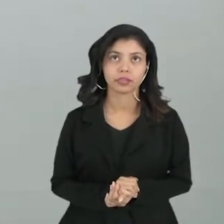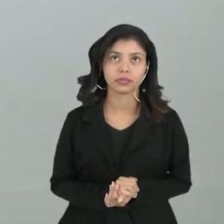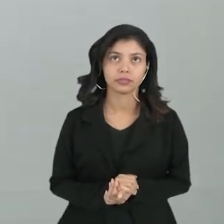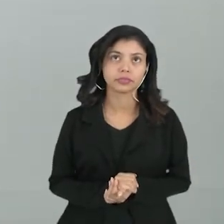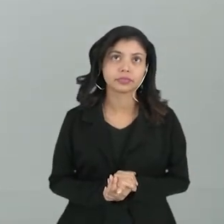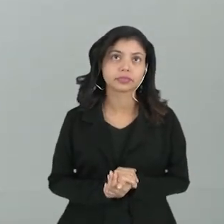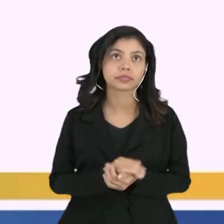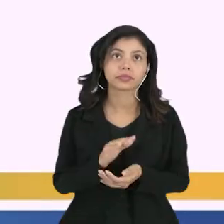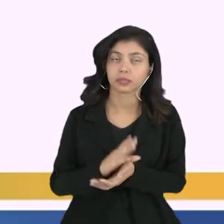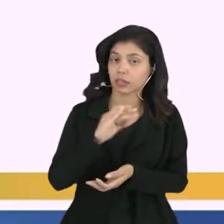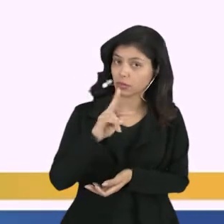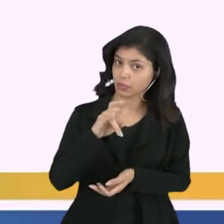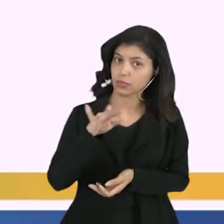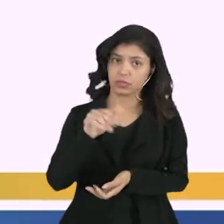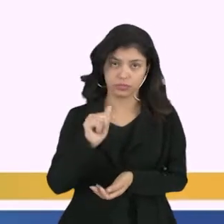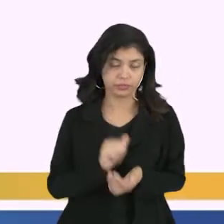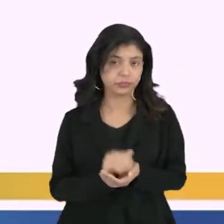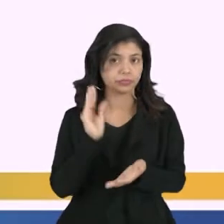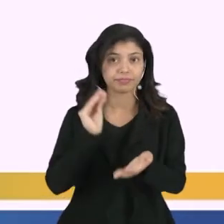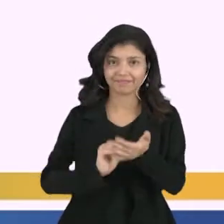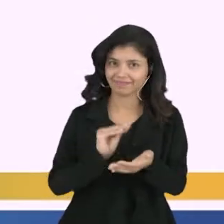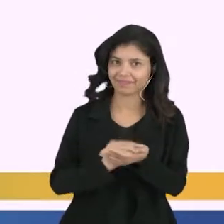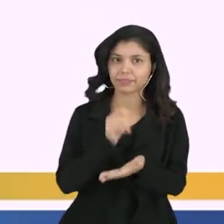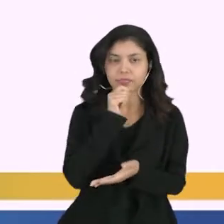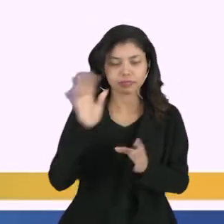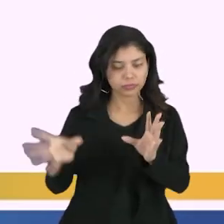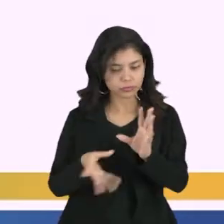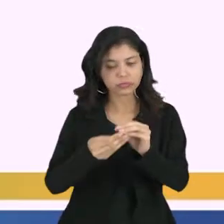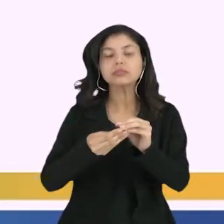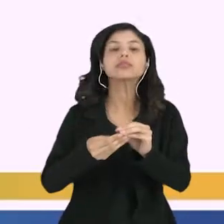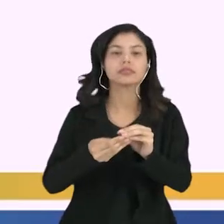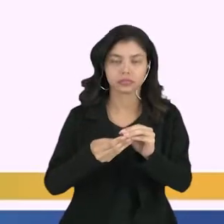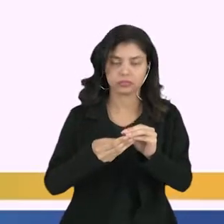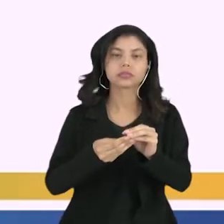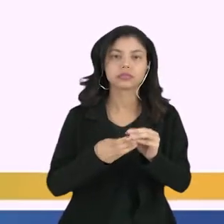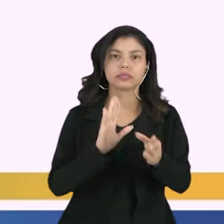essas capitanias, né? Foi, de fato, aí, então, implementar